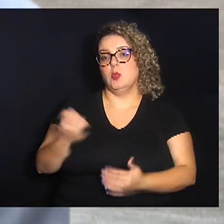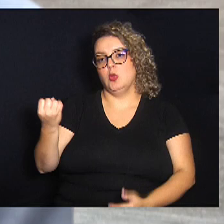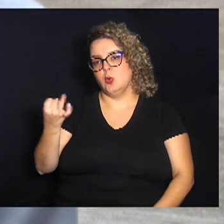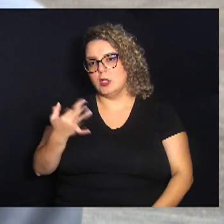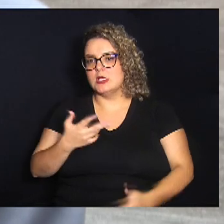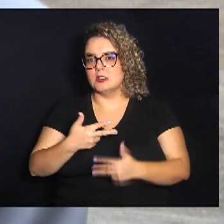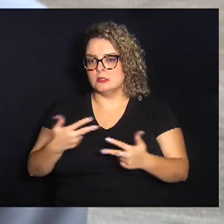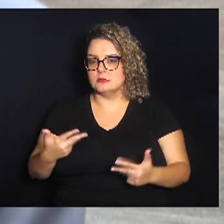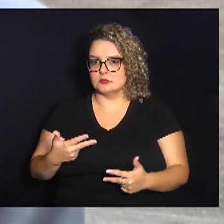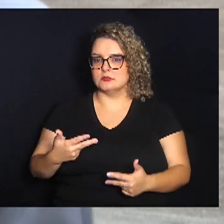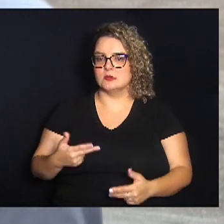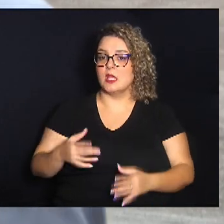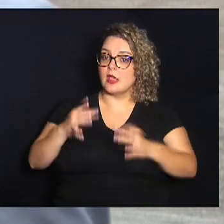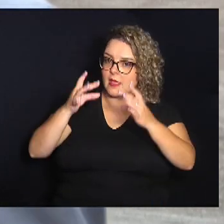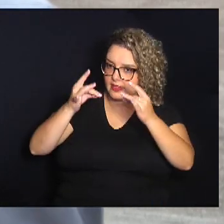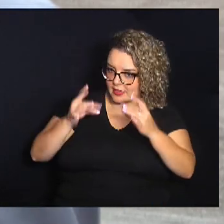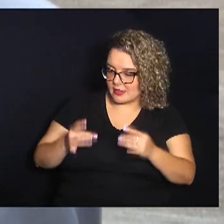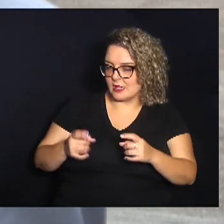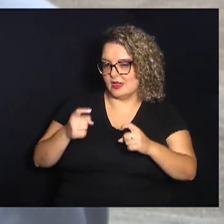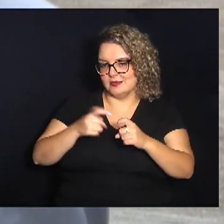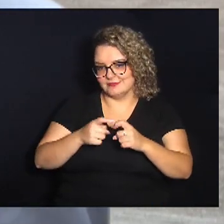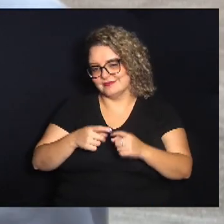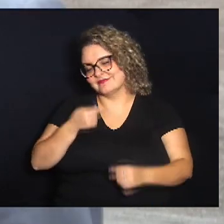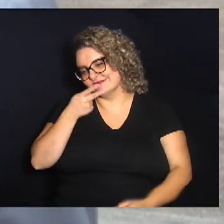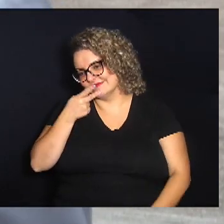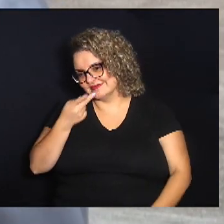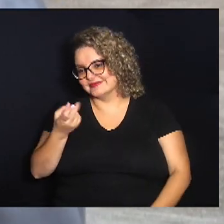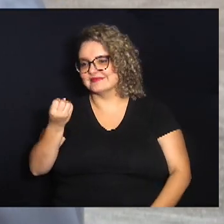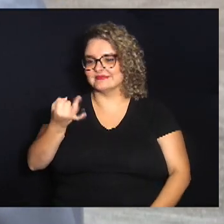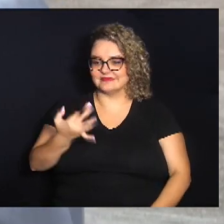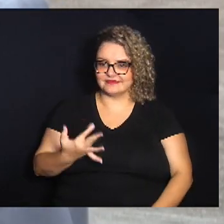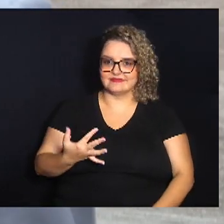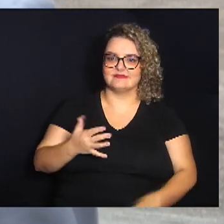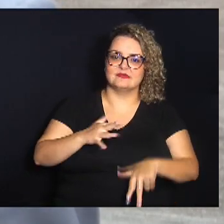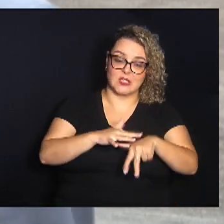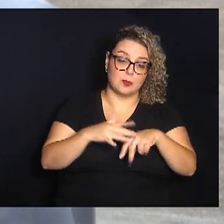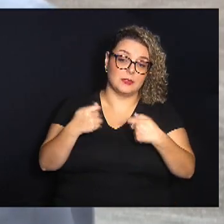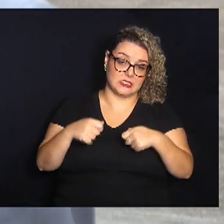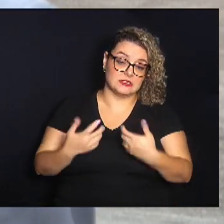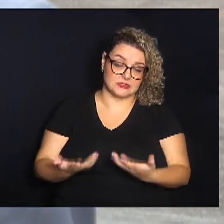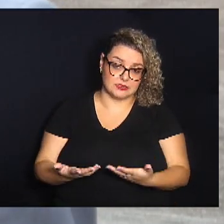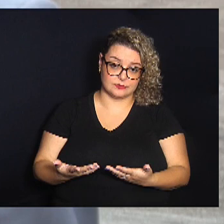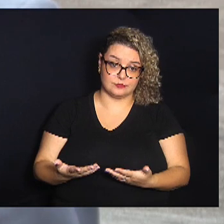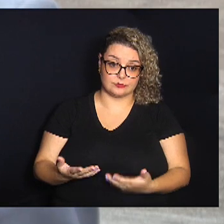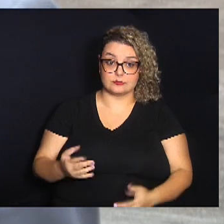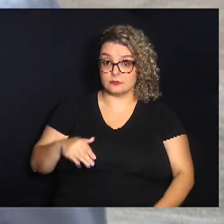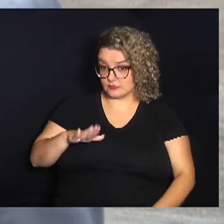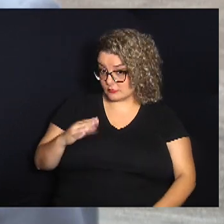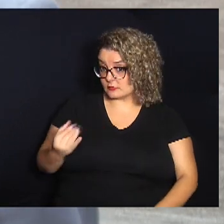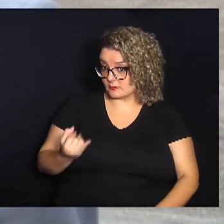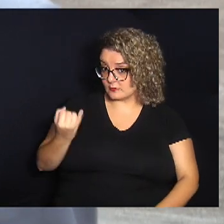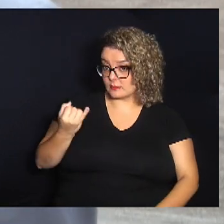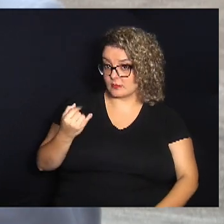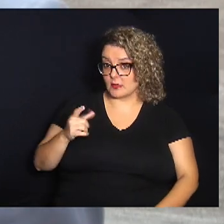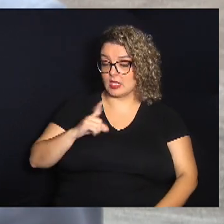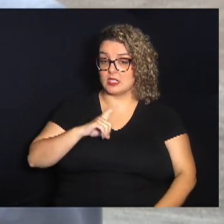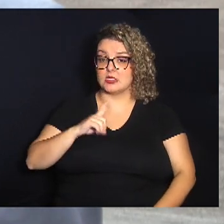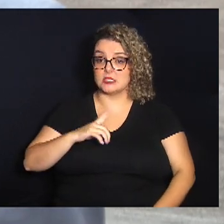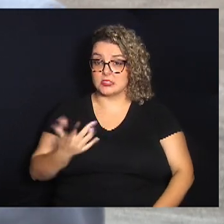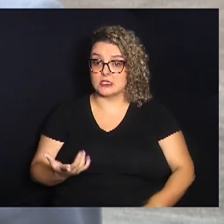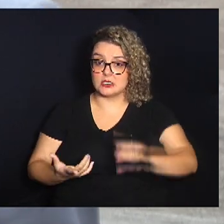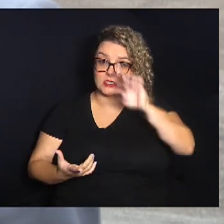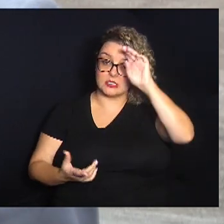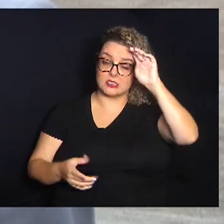a prescrição médica, né, que vai dizer o quanto que aquele paciente precisa. Mas o importante é que a gente tenha